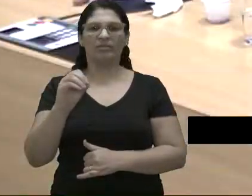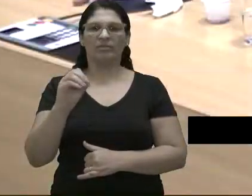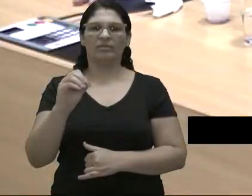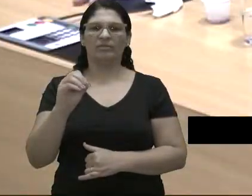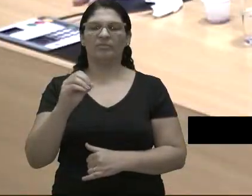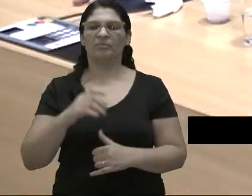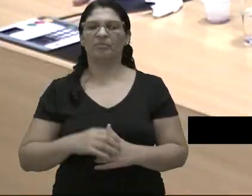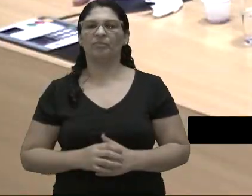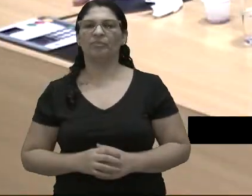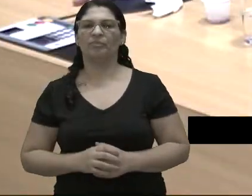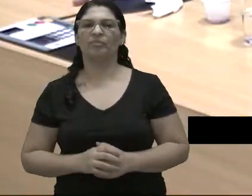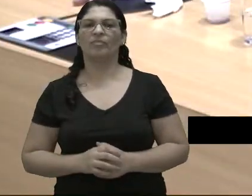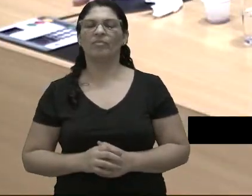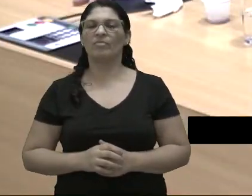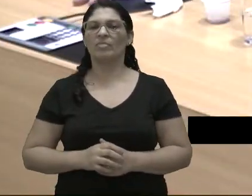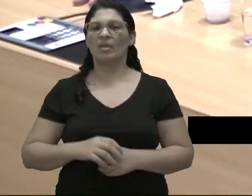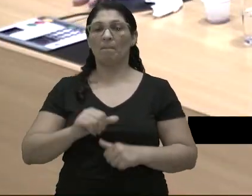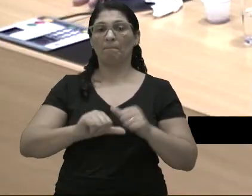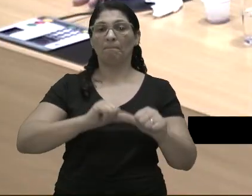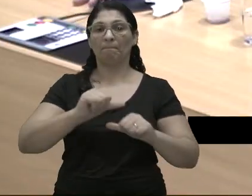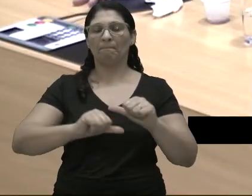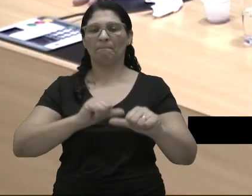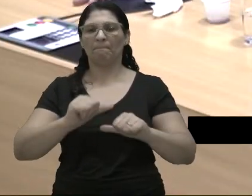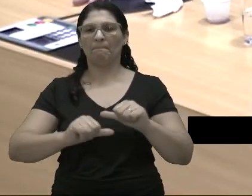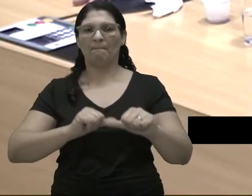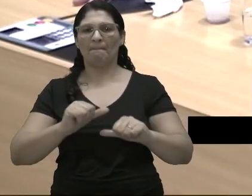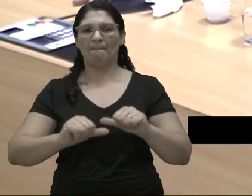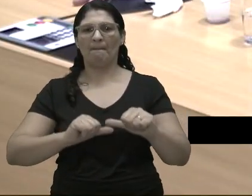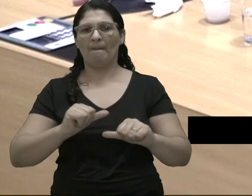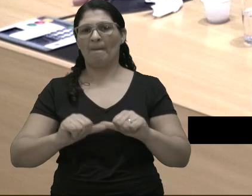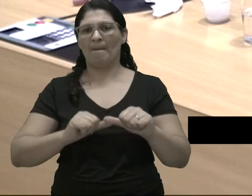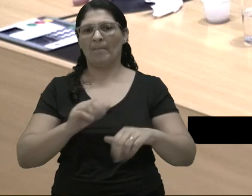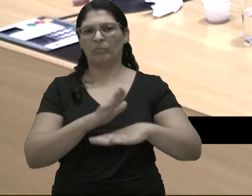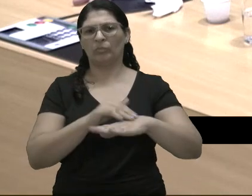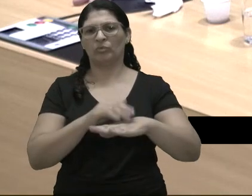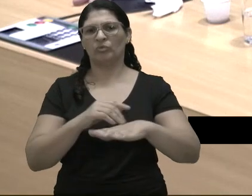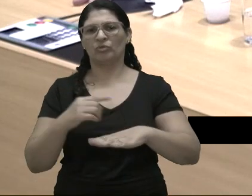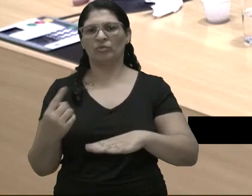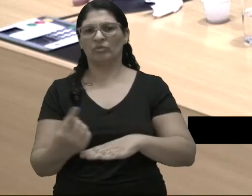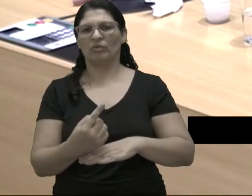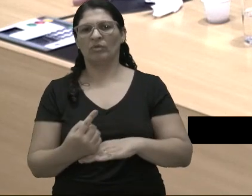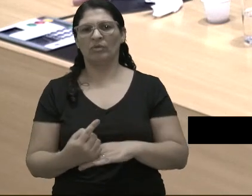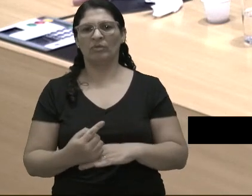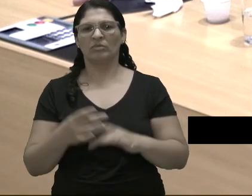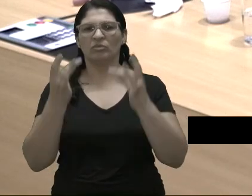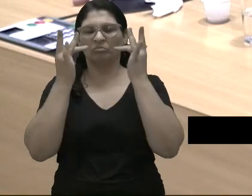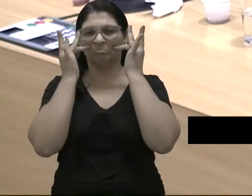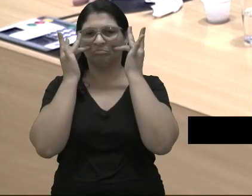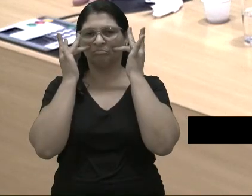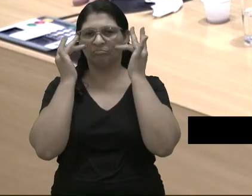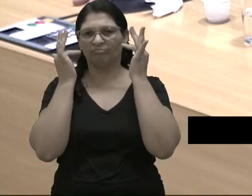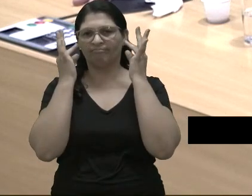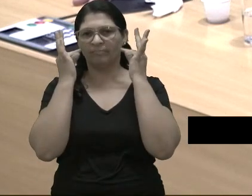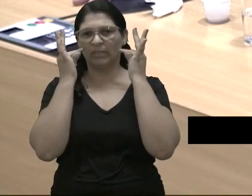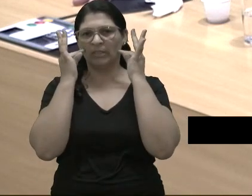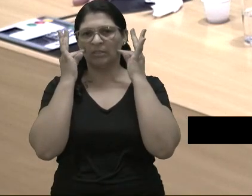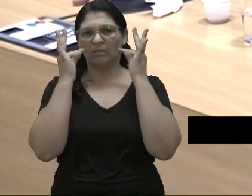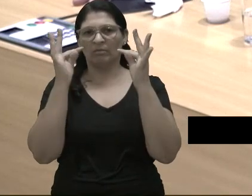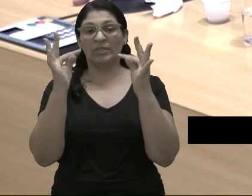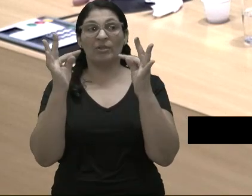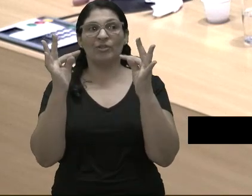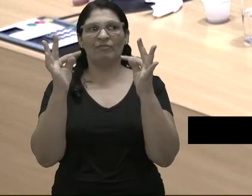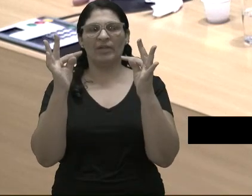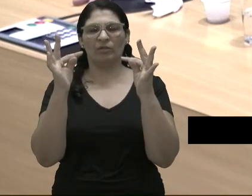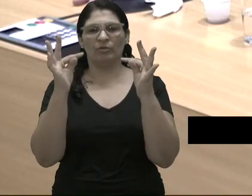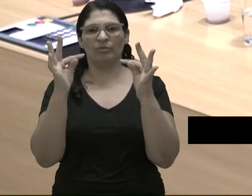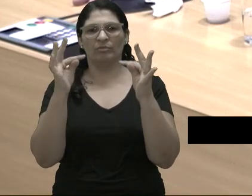Carlos Guilherme. Mudou a configuração do chamamento. Vamos solicitar. Do chamamento dele. Ele saiu de testemunha para investigado. Porque o senhor